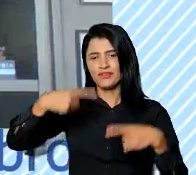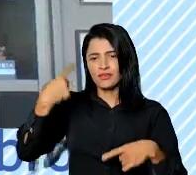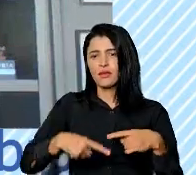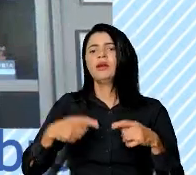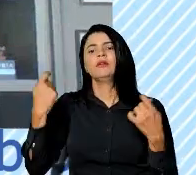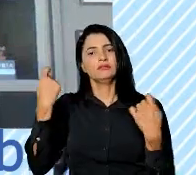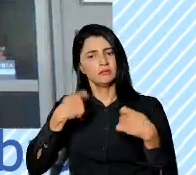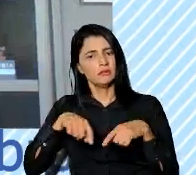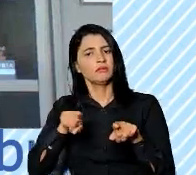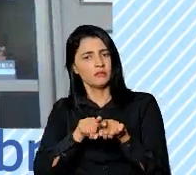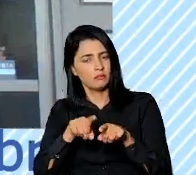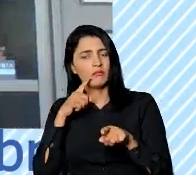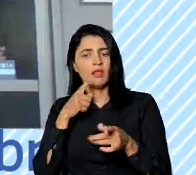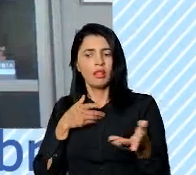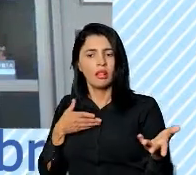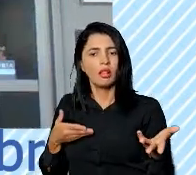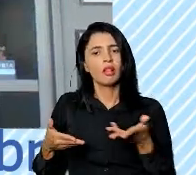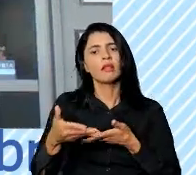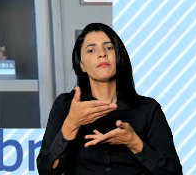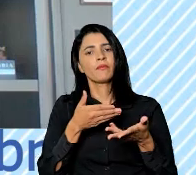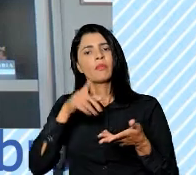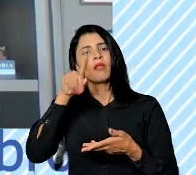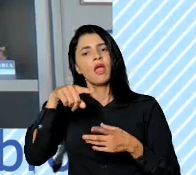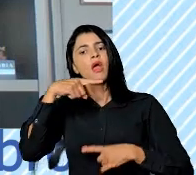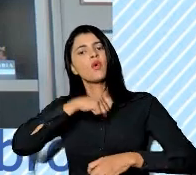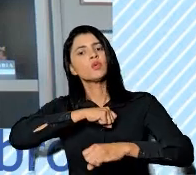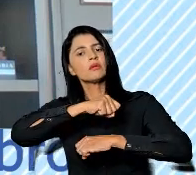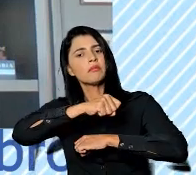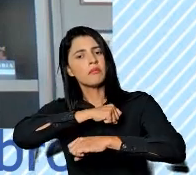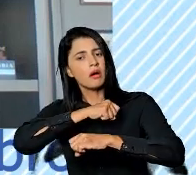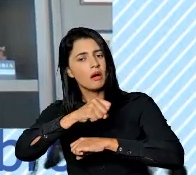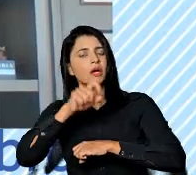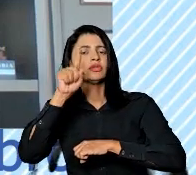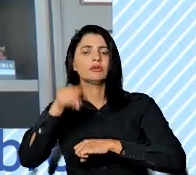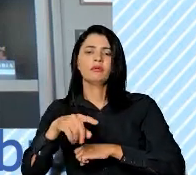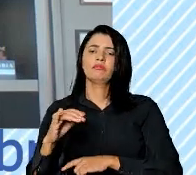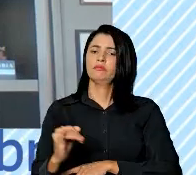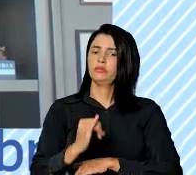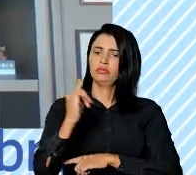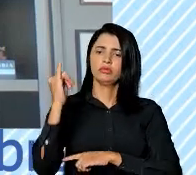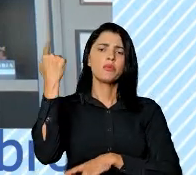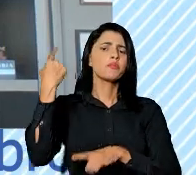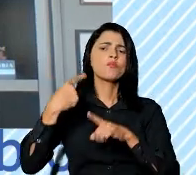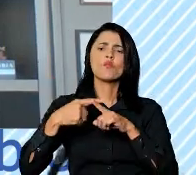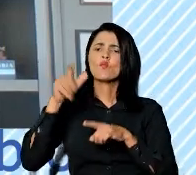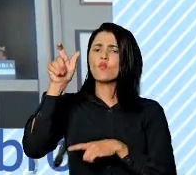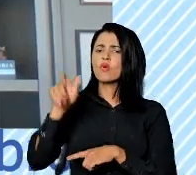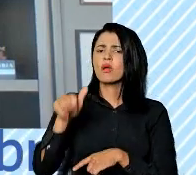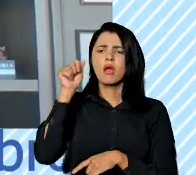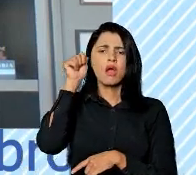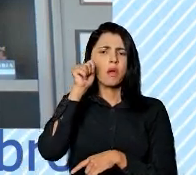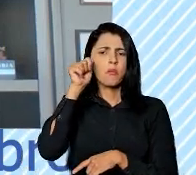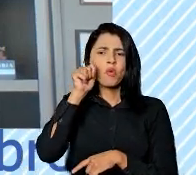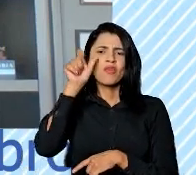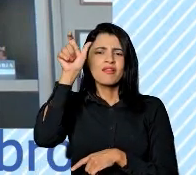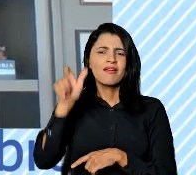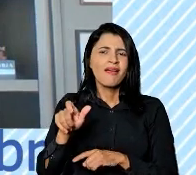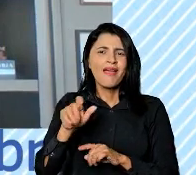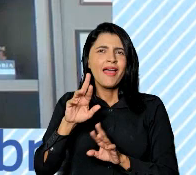da interseccionalidade, que é um debate extremamente necessário, porque as mulheres não é